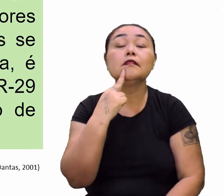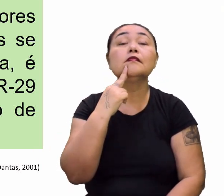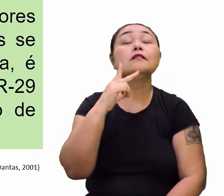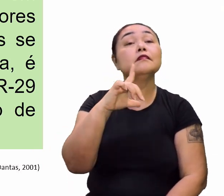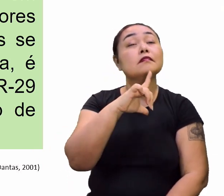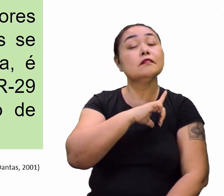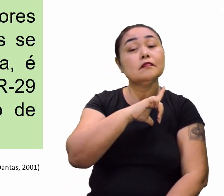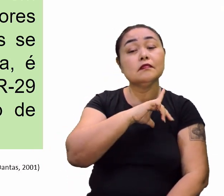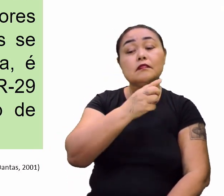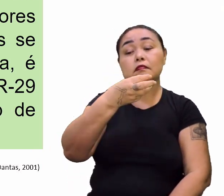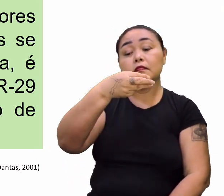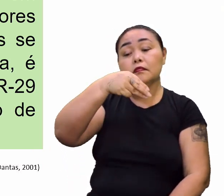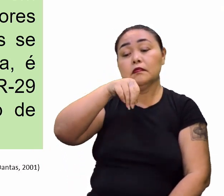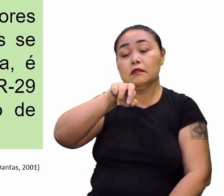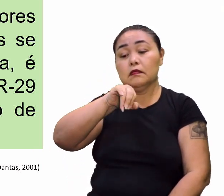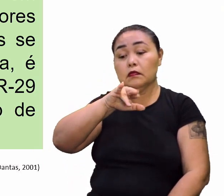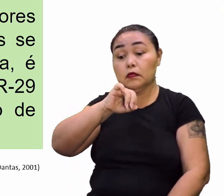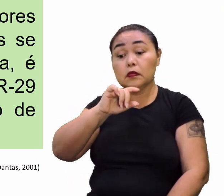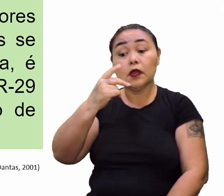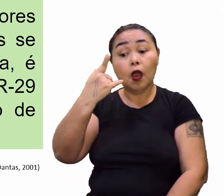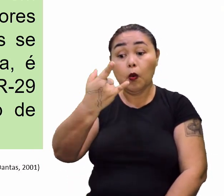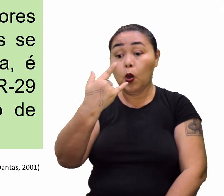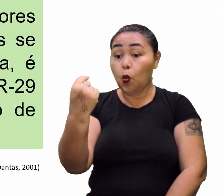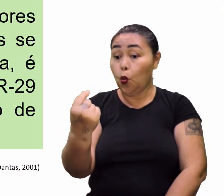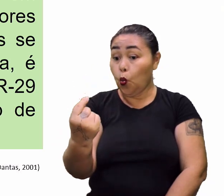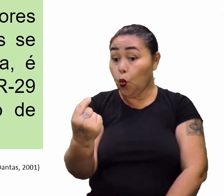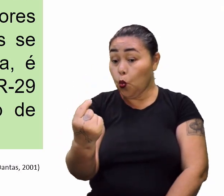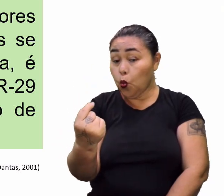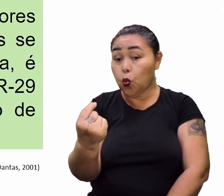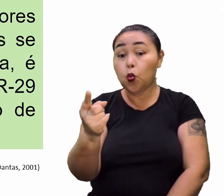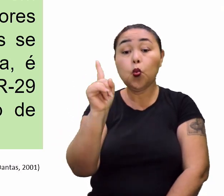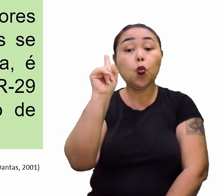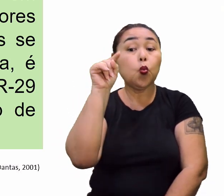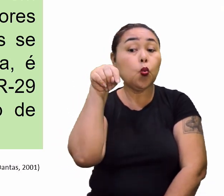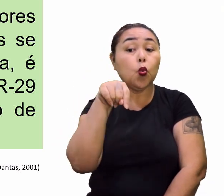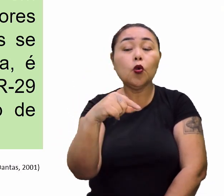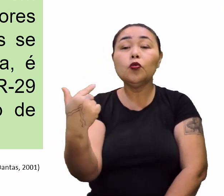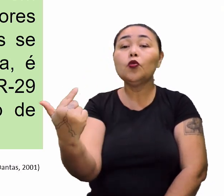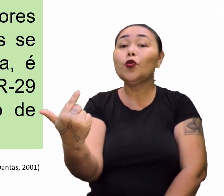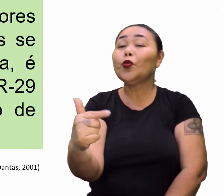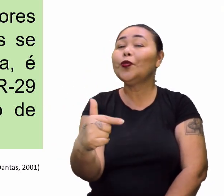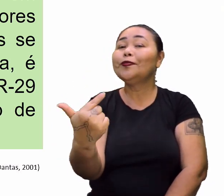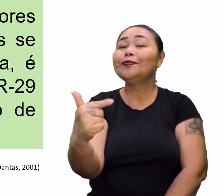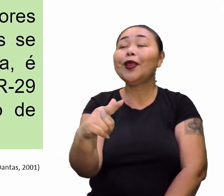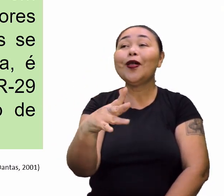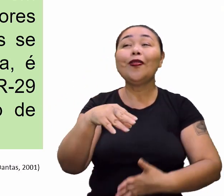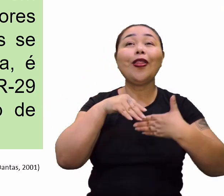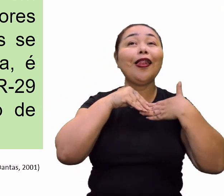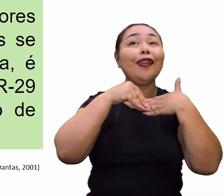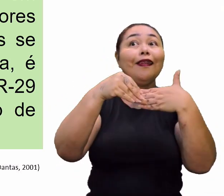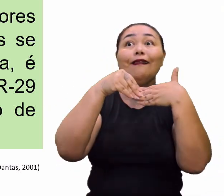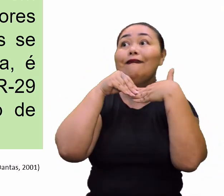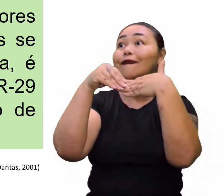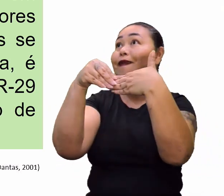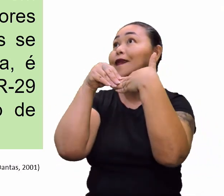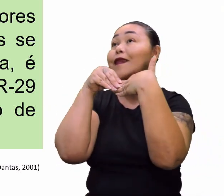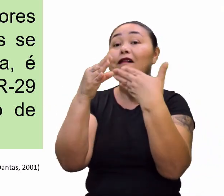tempo que esse minério ele estava dando lucro, nós não tínhamos como escoar essa